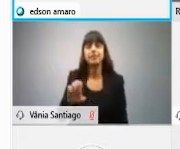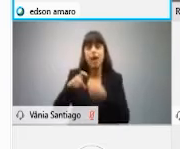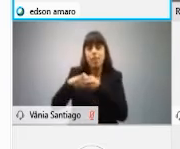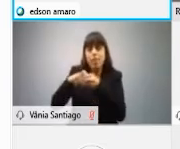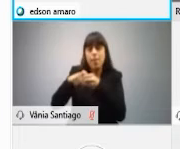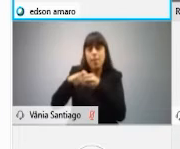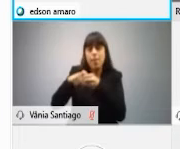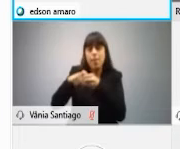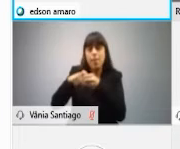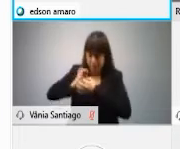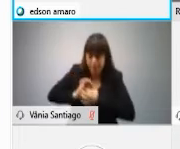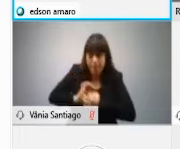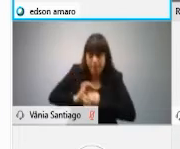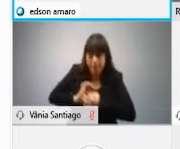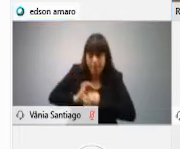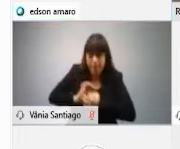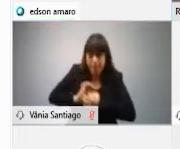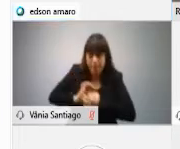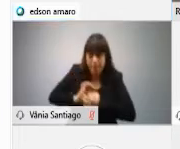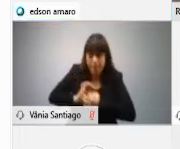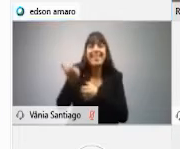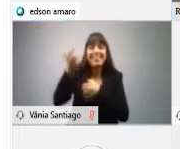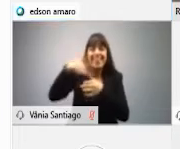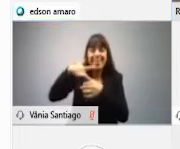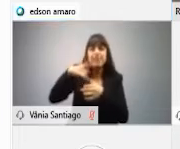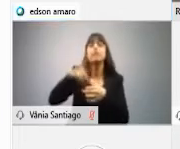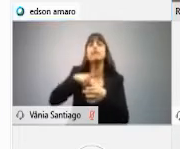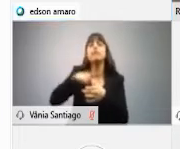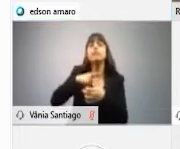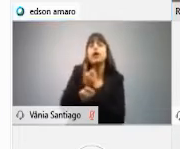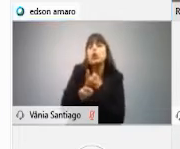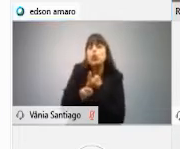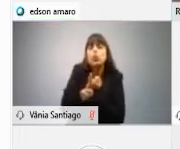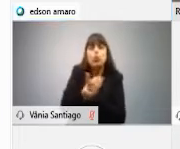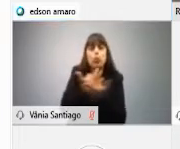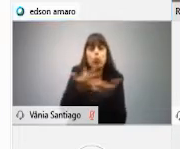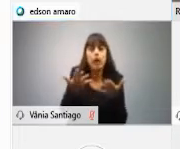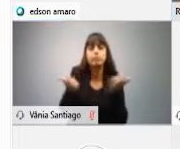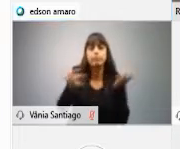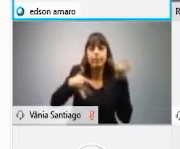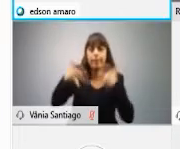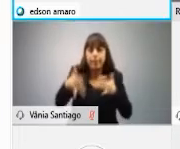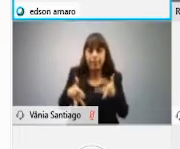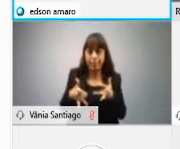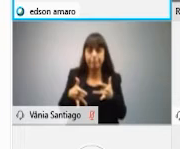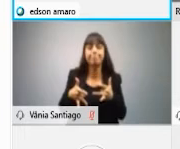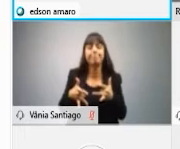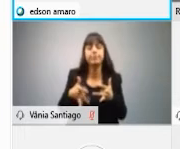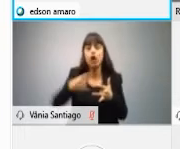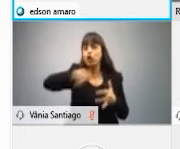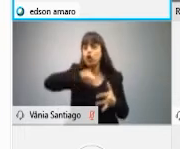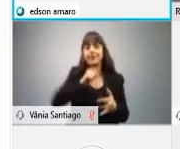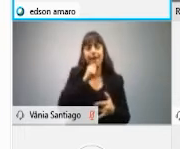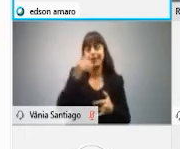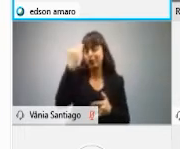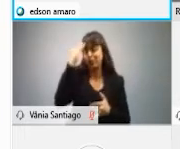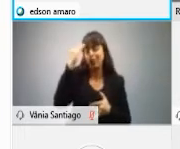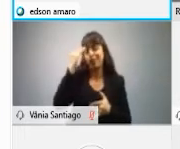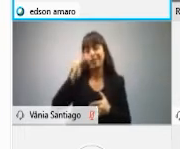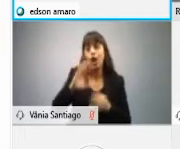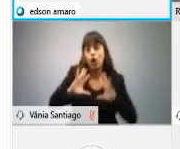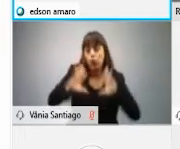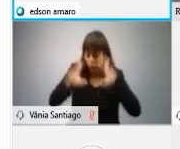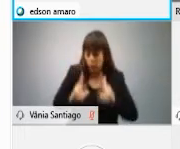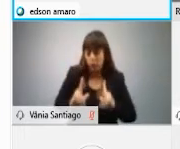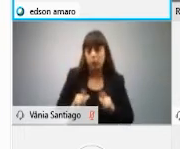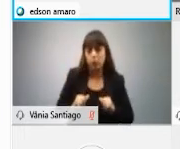que habitam o nosso corpo. Então, na verdade, cada ser humano é uma coletividade. Entender essa complexidade é bastante desafiador, né? Então, não é só entender o genoma